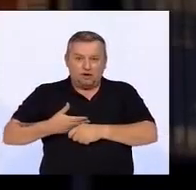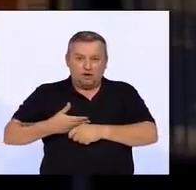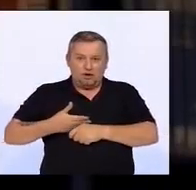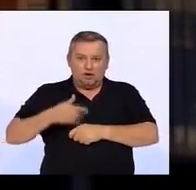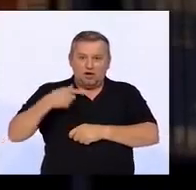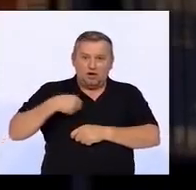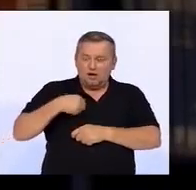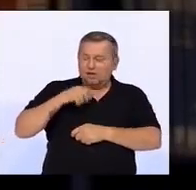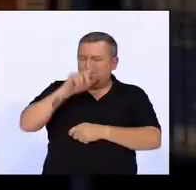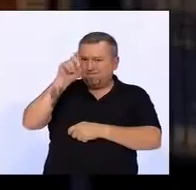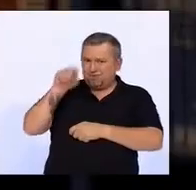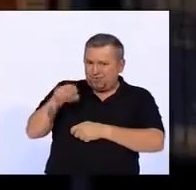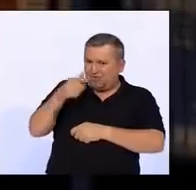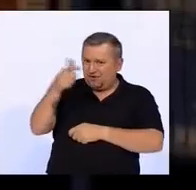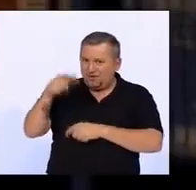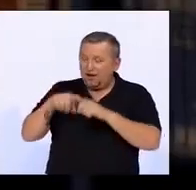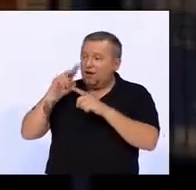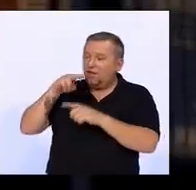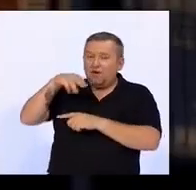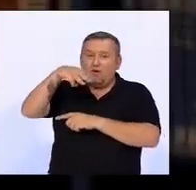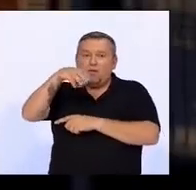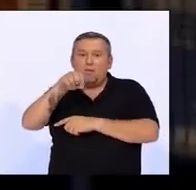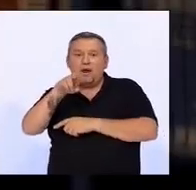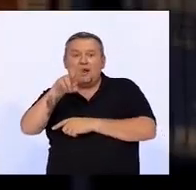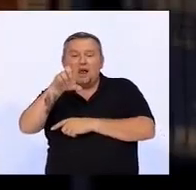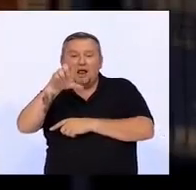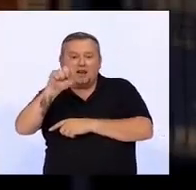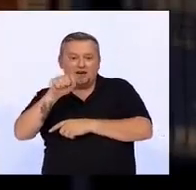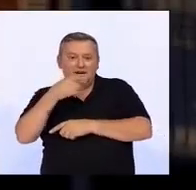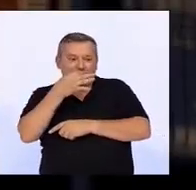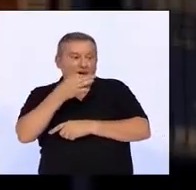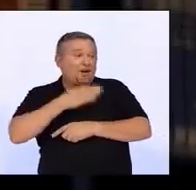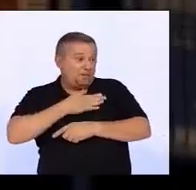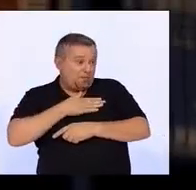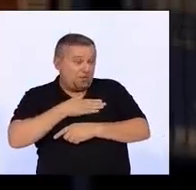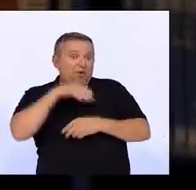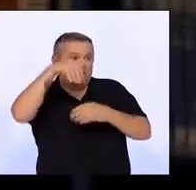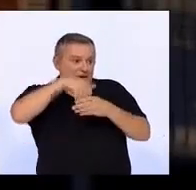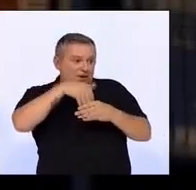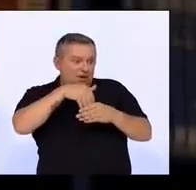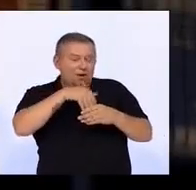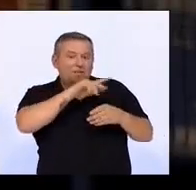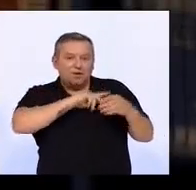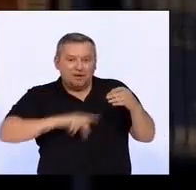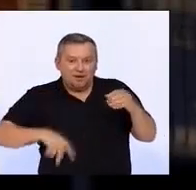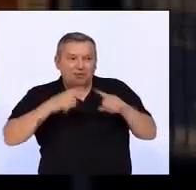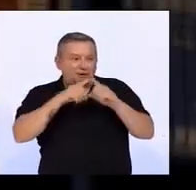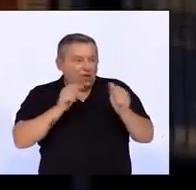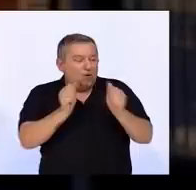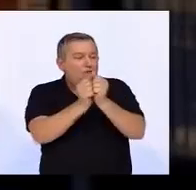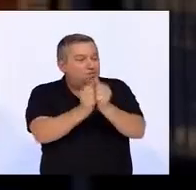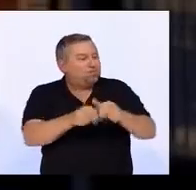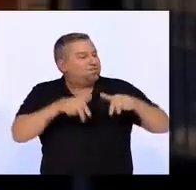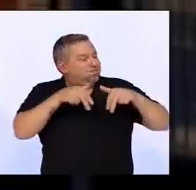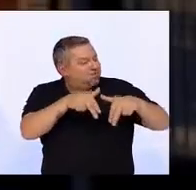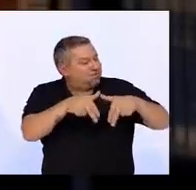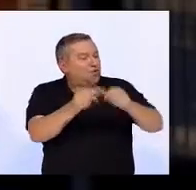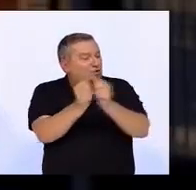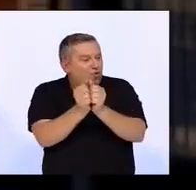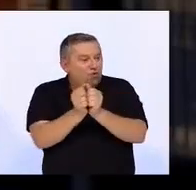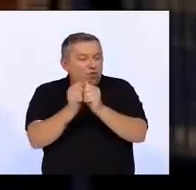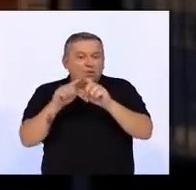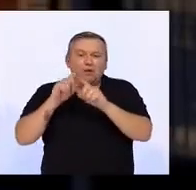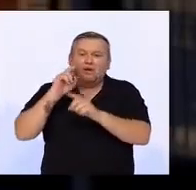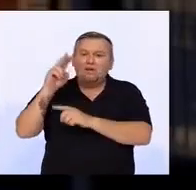quando eu olho para a candidatura do Meirelles, não é porque ele é meu candidato a presidente, porque eu estou com ele e acompanhando ele, mas eu olho a história dele, eu